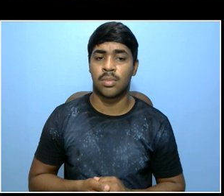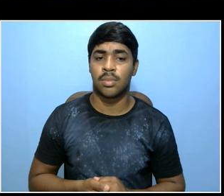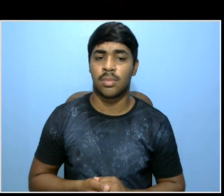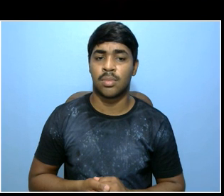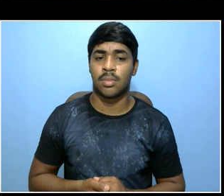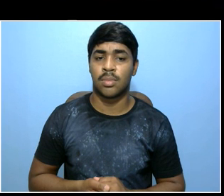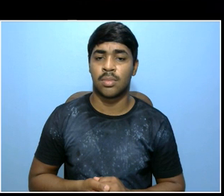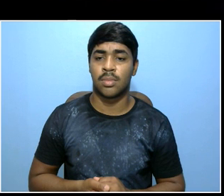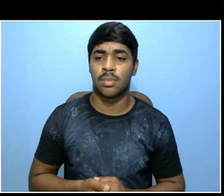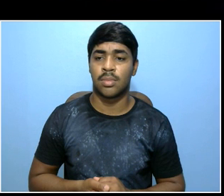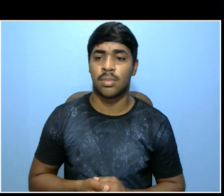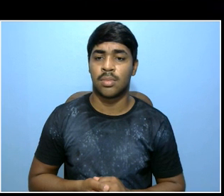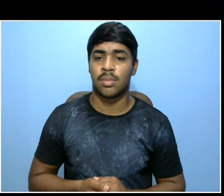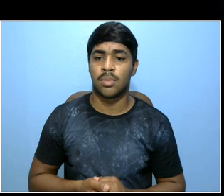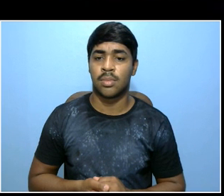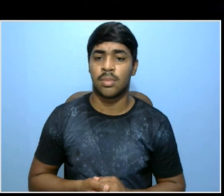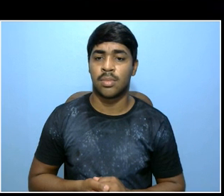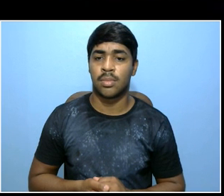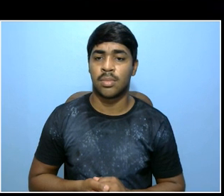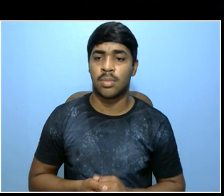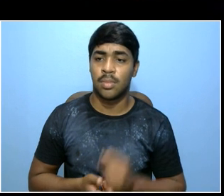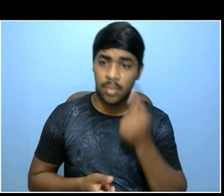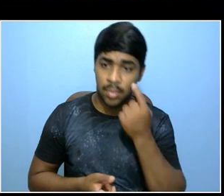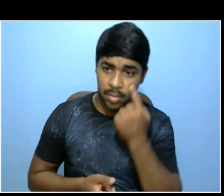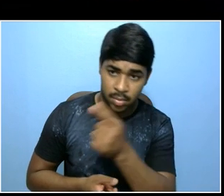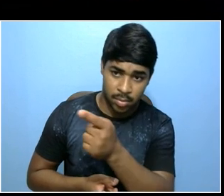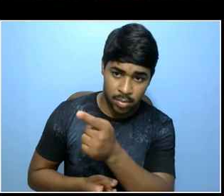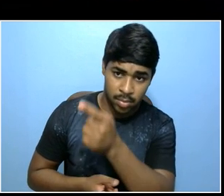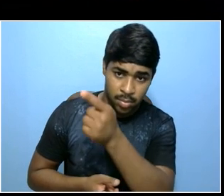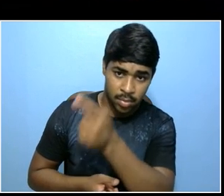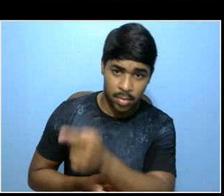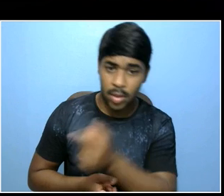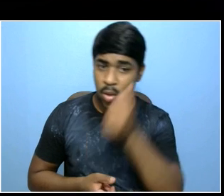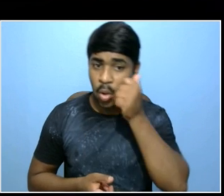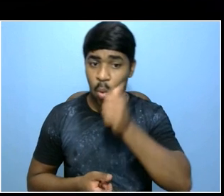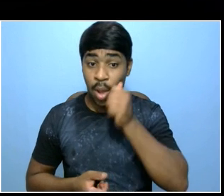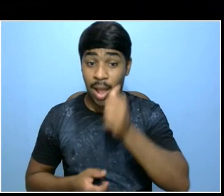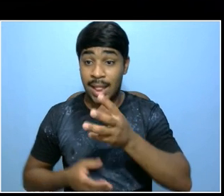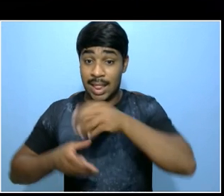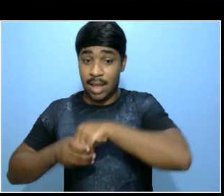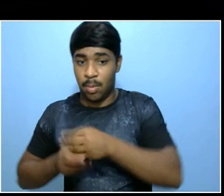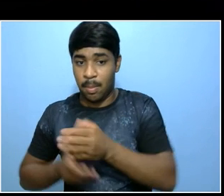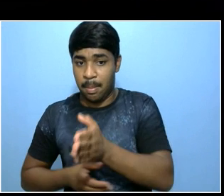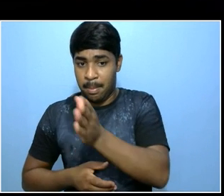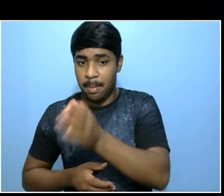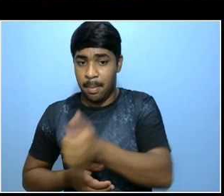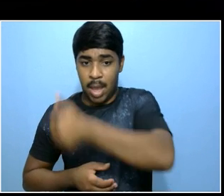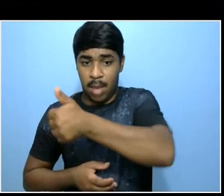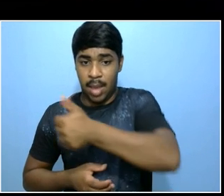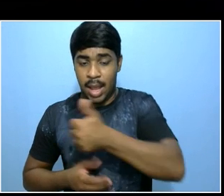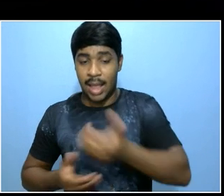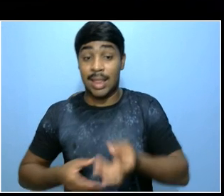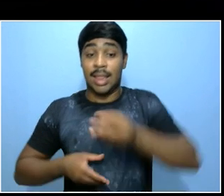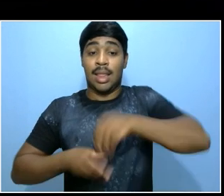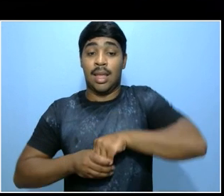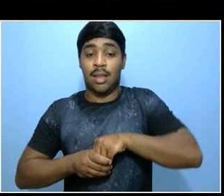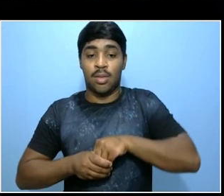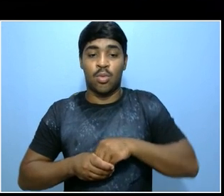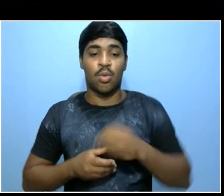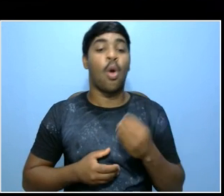mulher. Então, aqui é como a mulher por dentro e aqui por fora, né, a região externa. Então, a